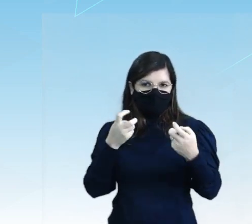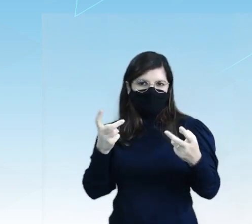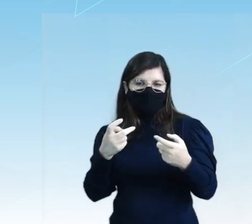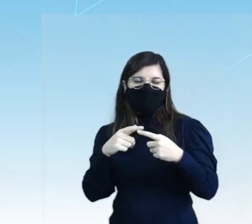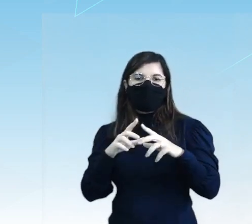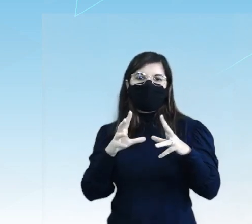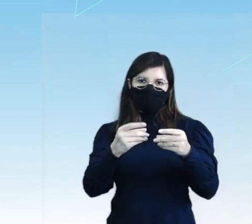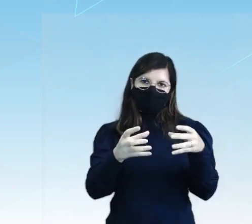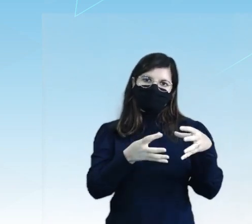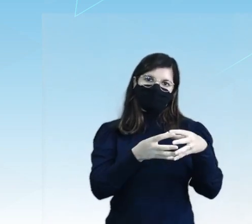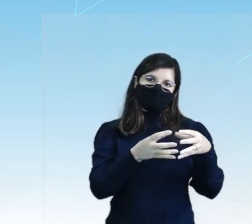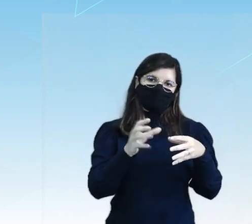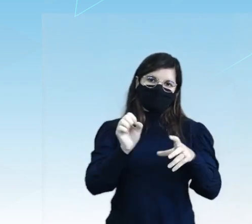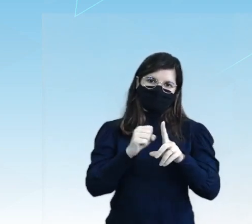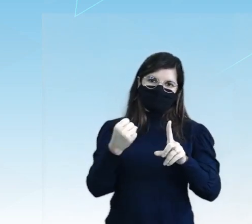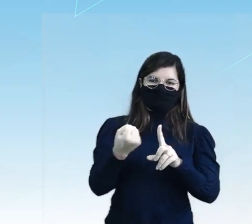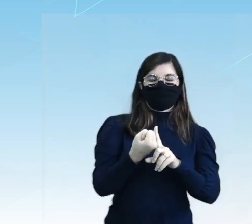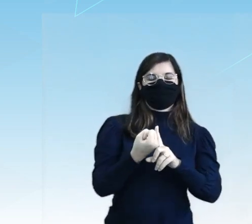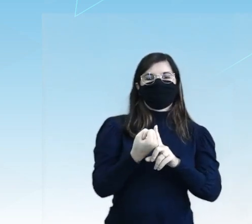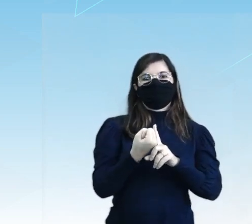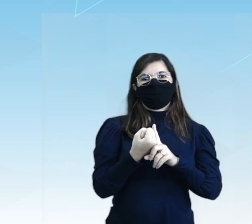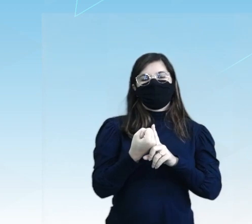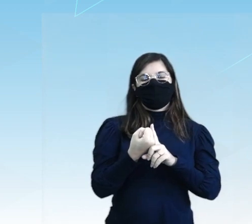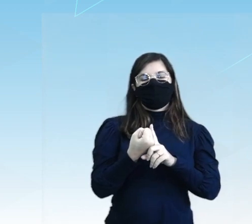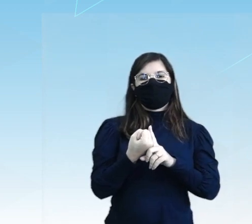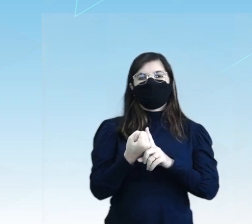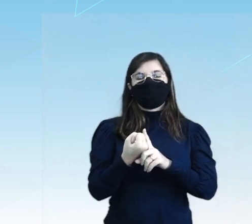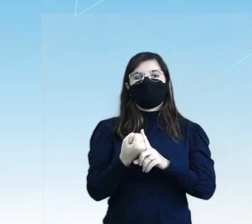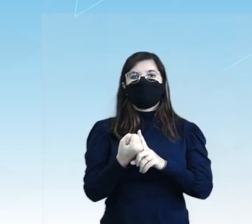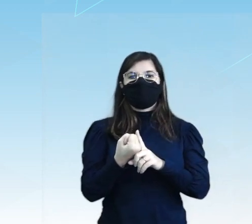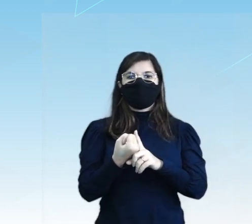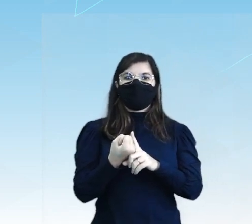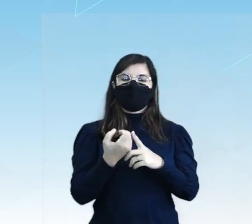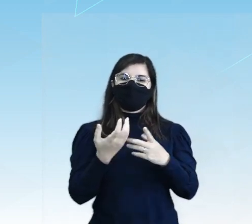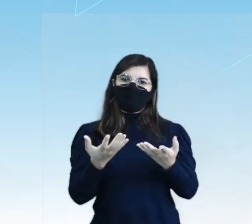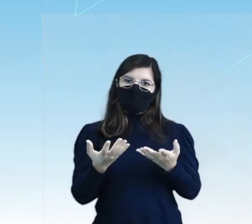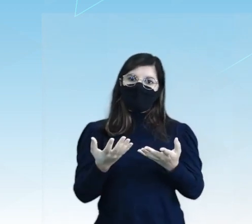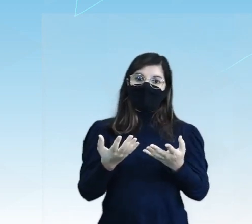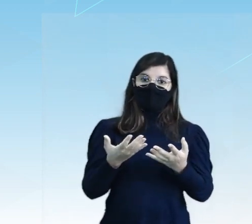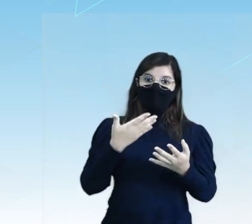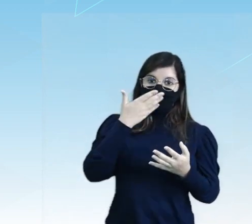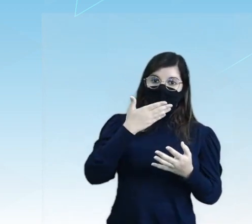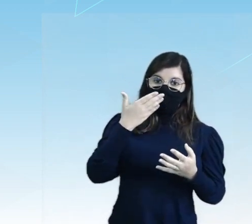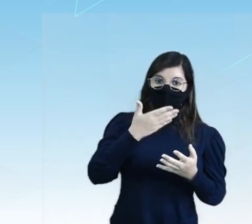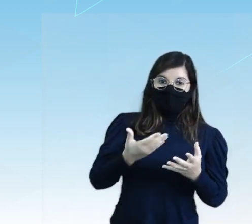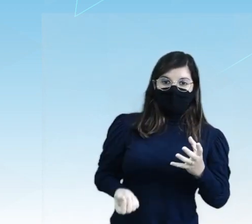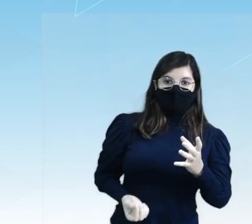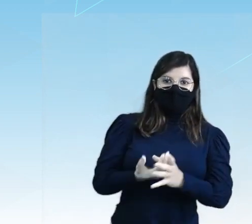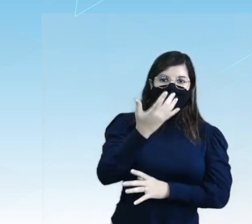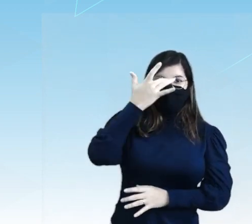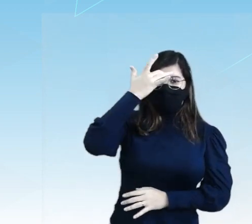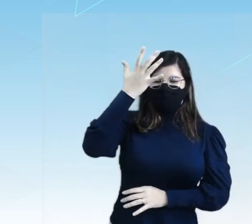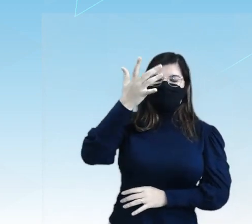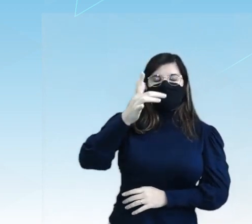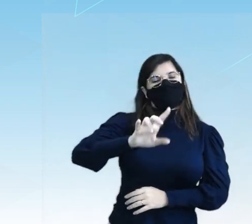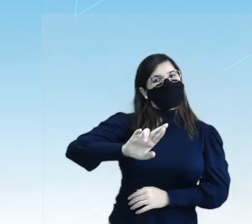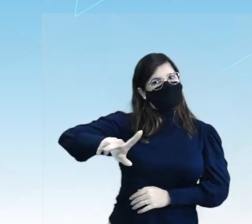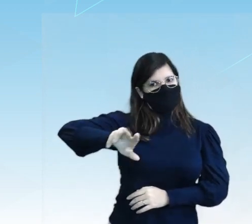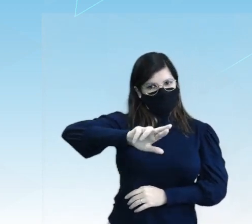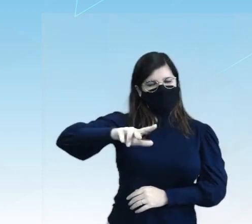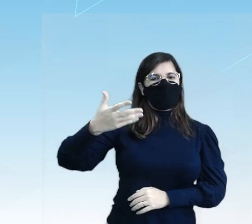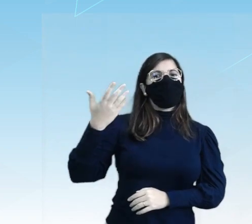daquelas classes não é hoje né que você produz açúcar com a facilidade na indústria né